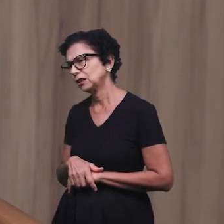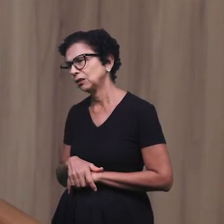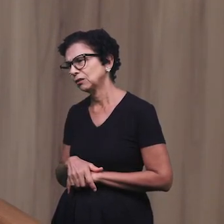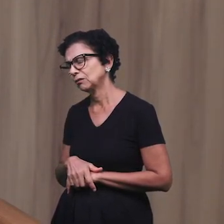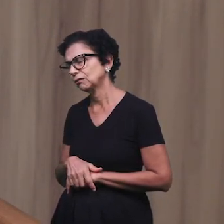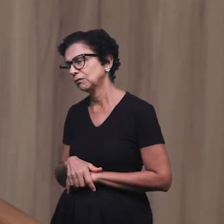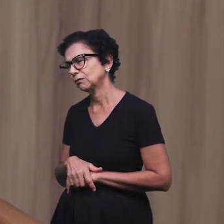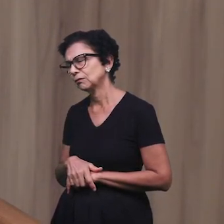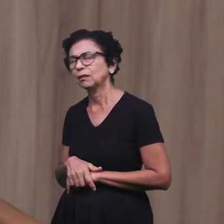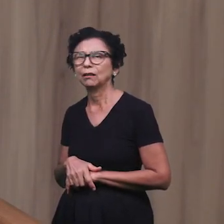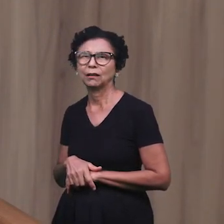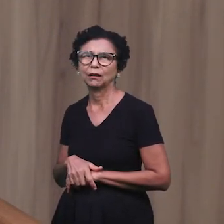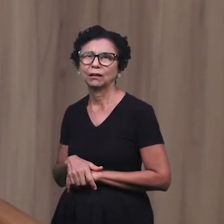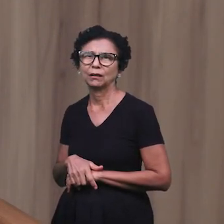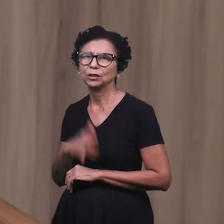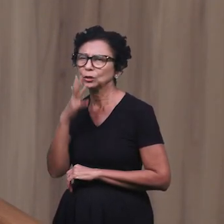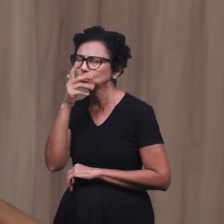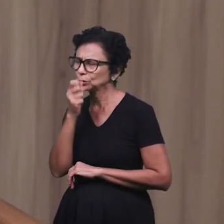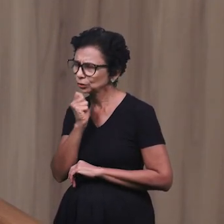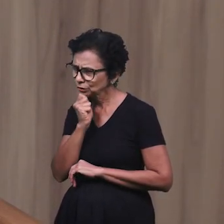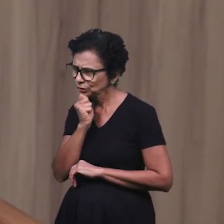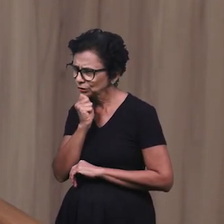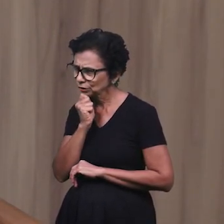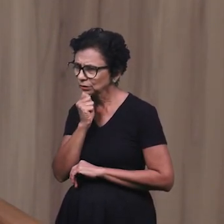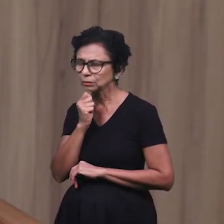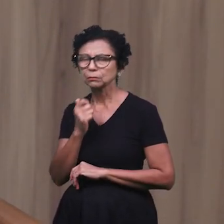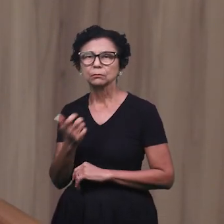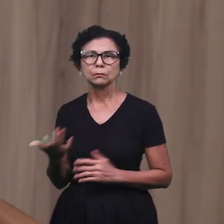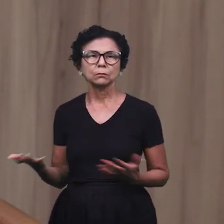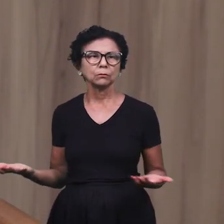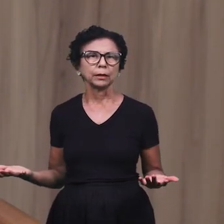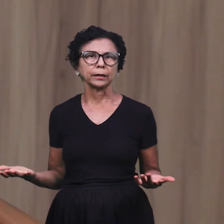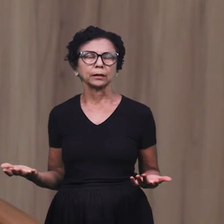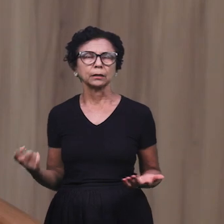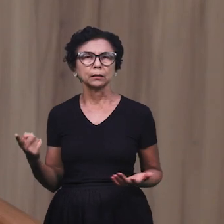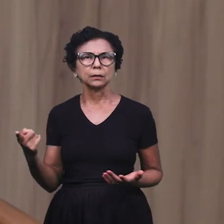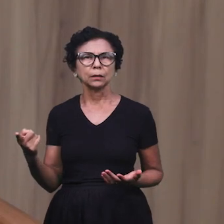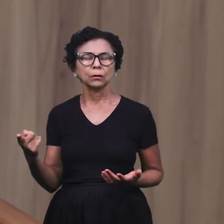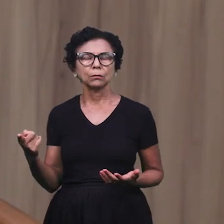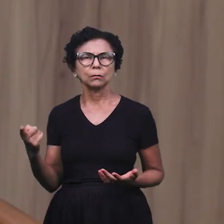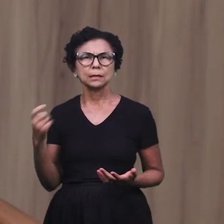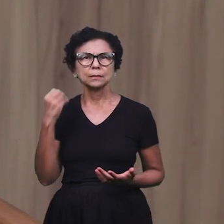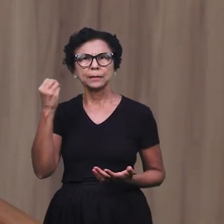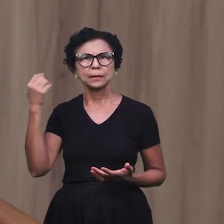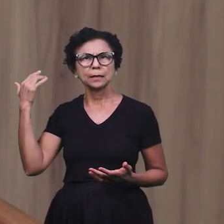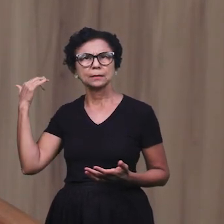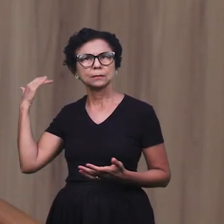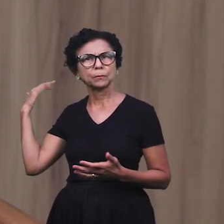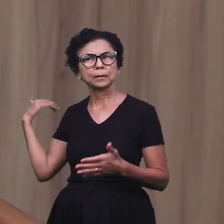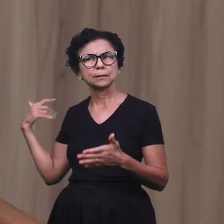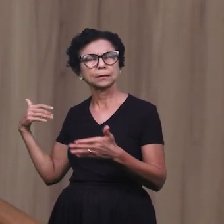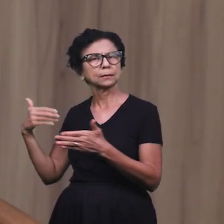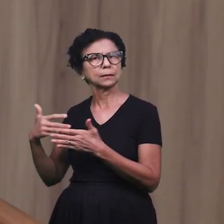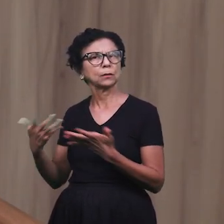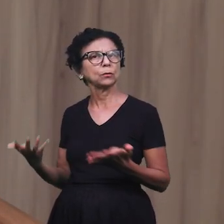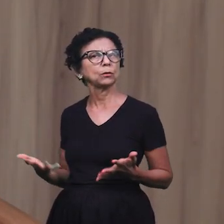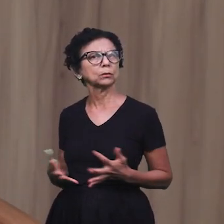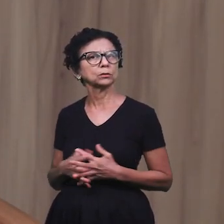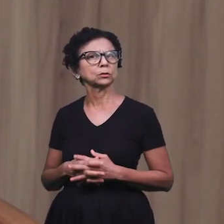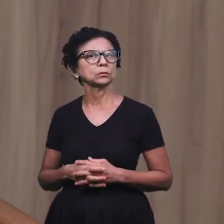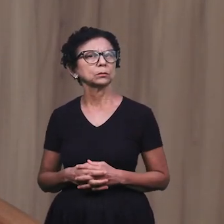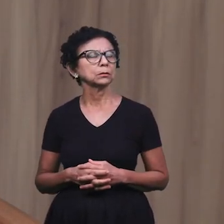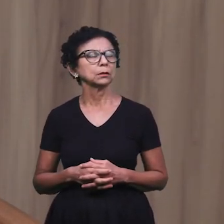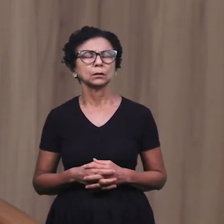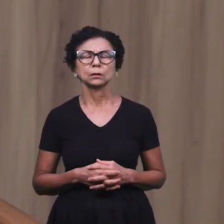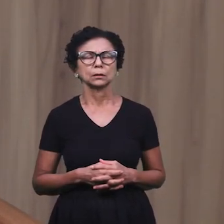né? E isso você anula toda aquela trajetória de vida que aquele idoso tem. Então é importante a gente não infantilizar, a